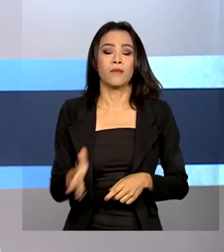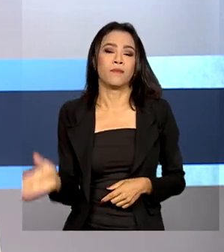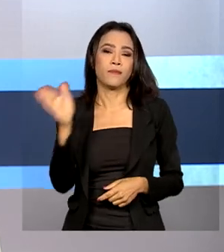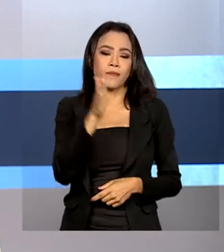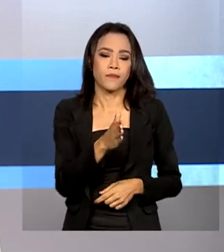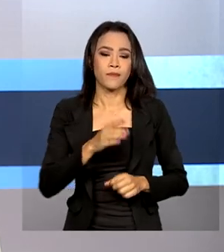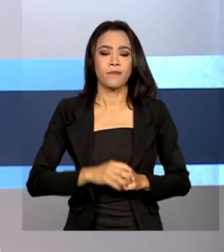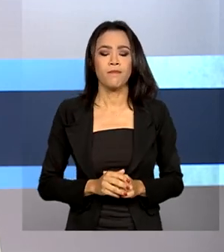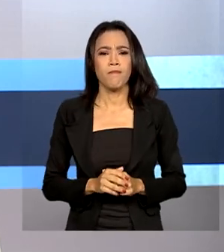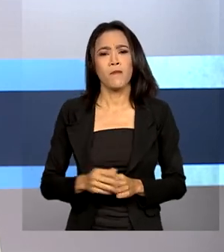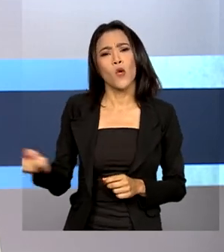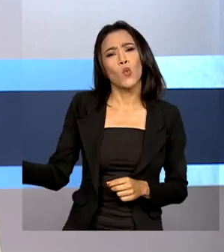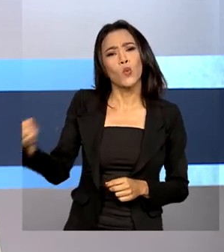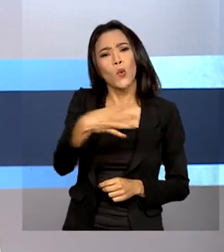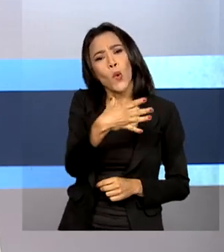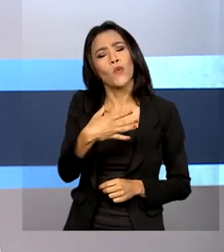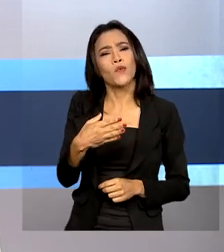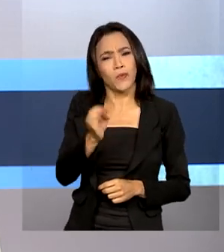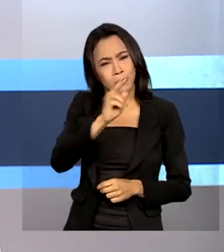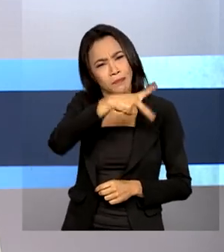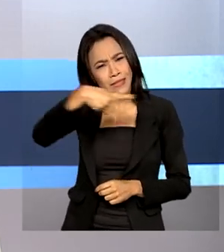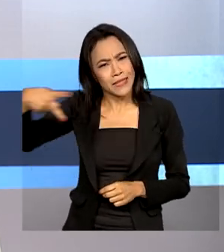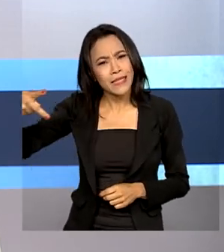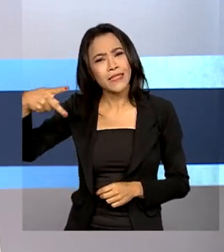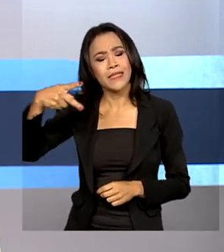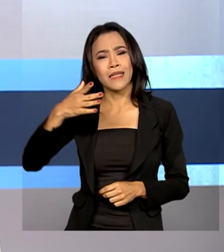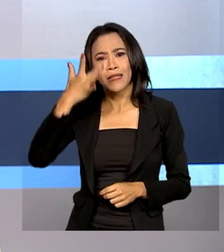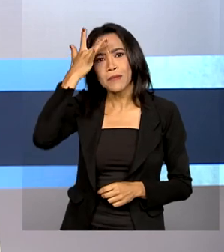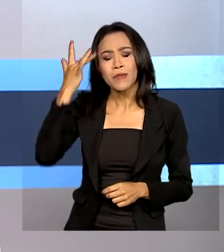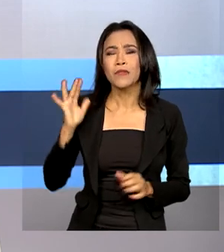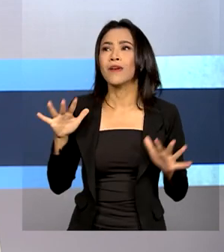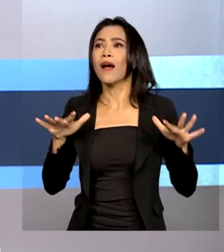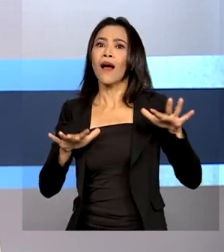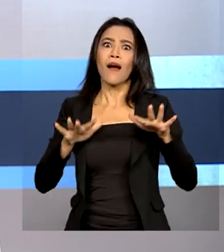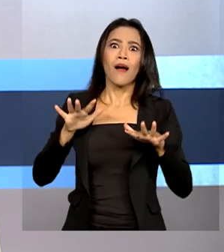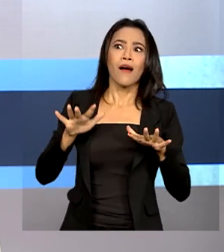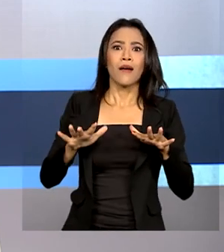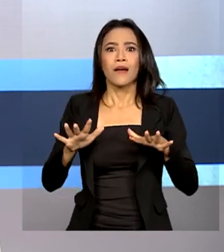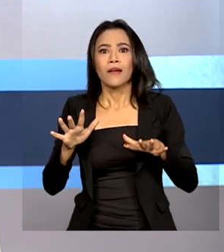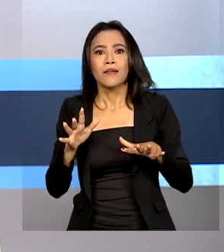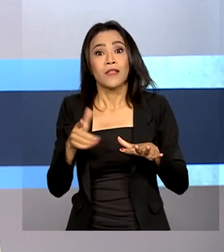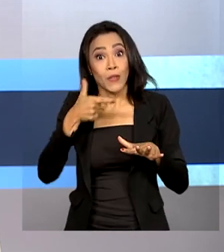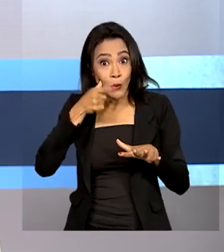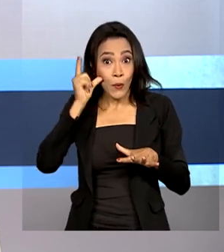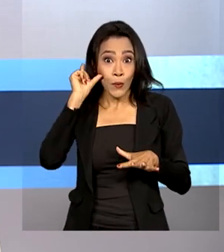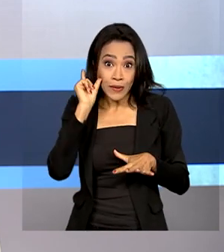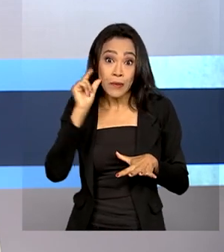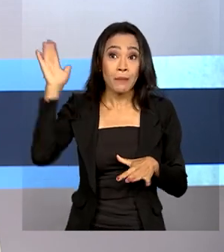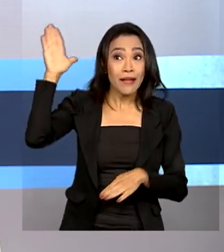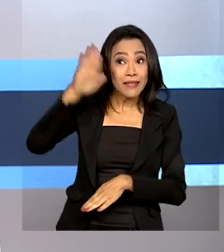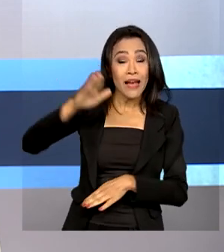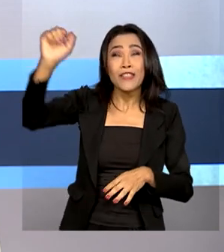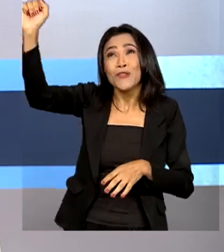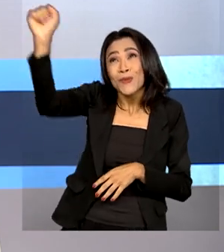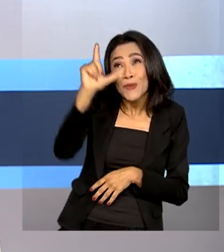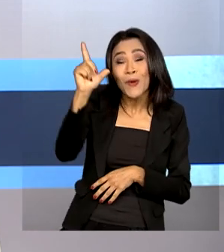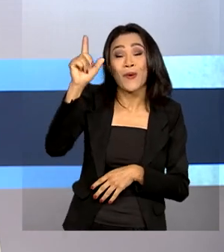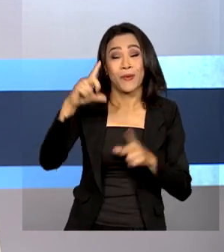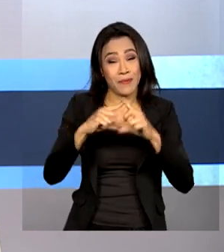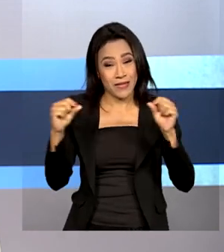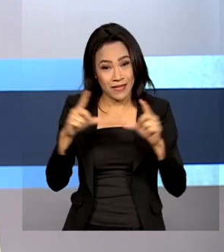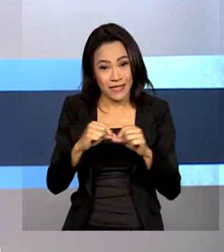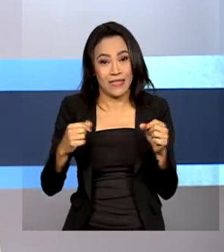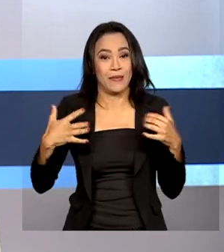posse de um novo presidente sempre gera expectativas. E ontem, numa tarde ensolarada em Brasília, não foi